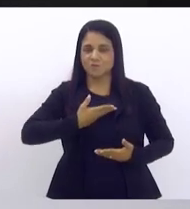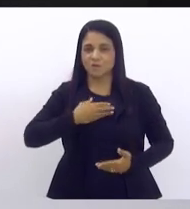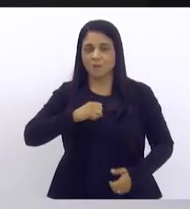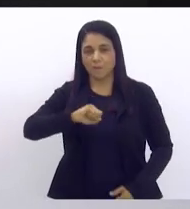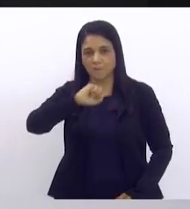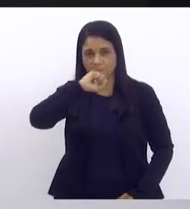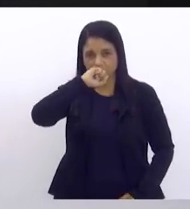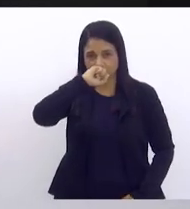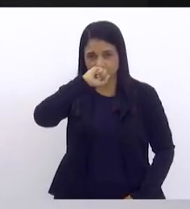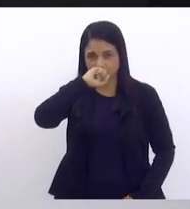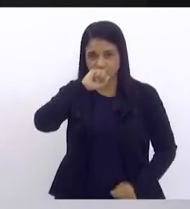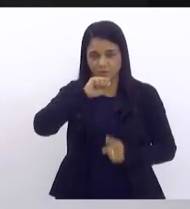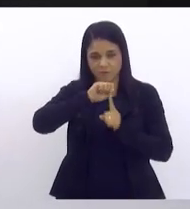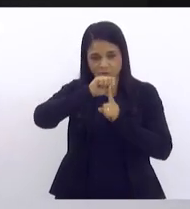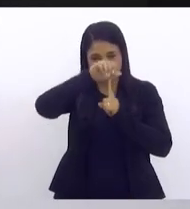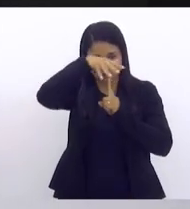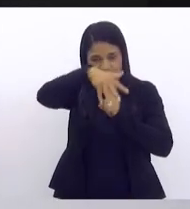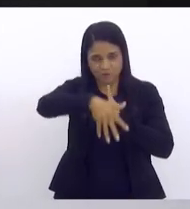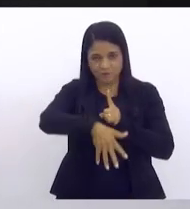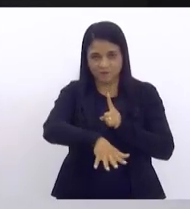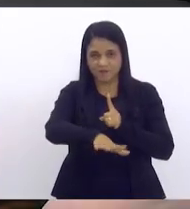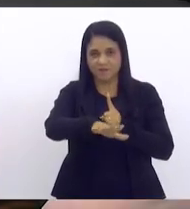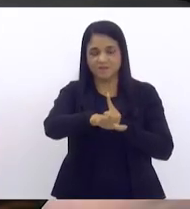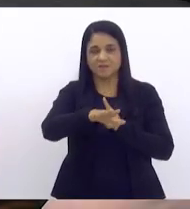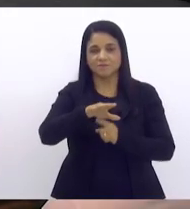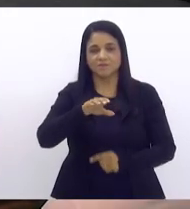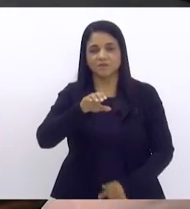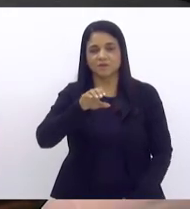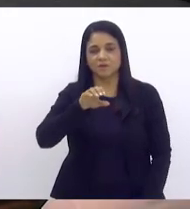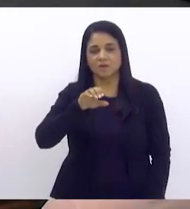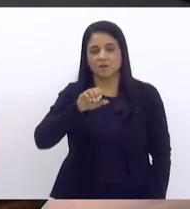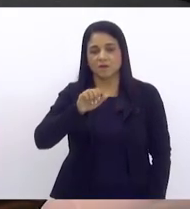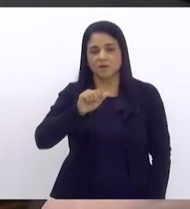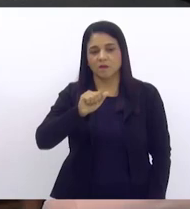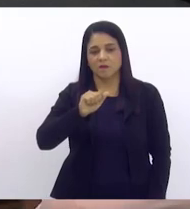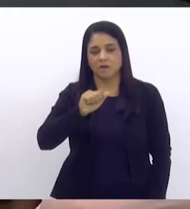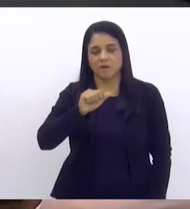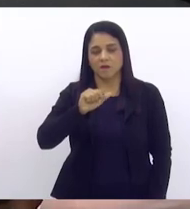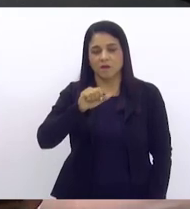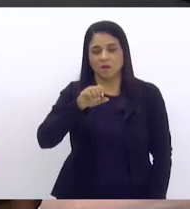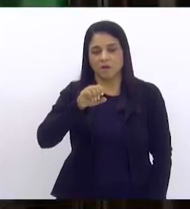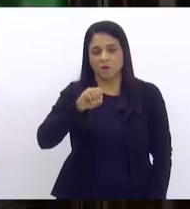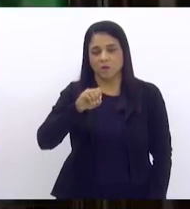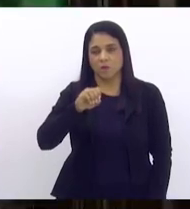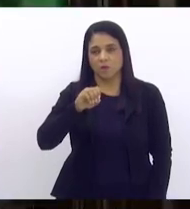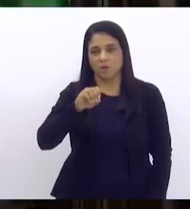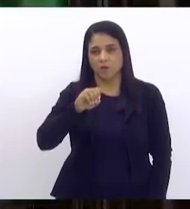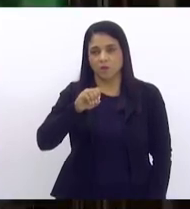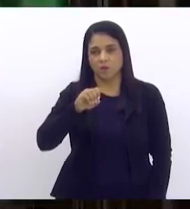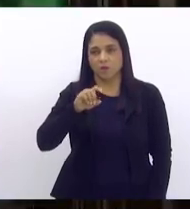da Diocese de Nova Iguaçu, Dom Edinei Gouveia, por favor. Dom Edinei.